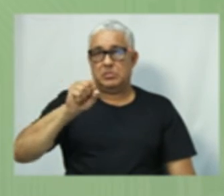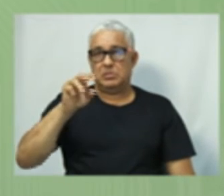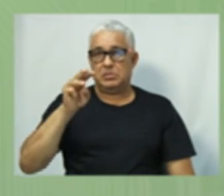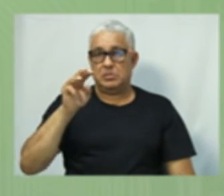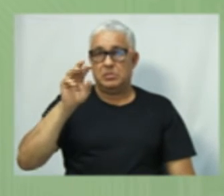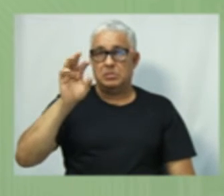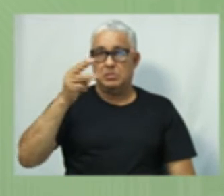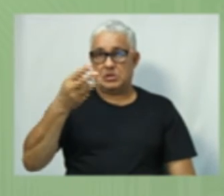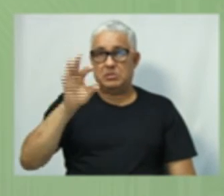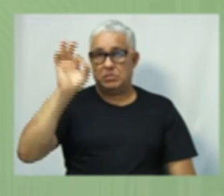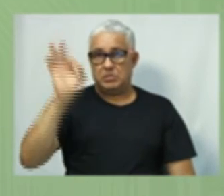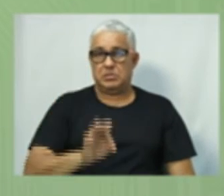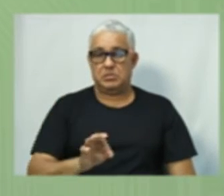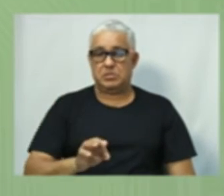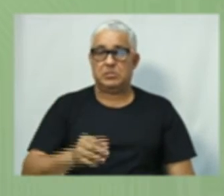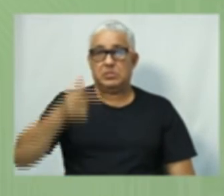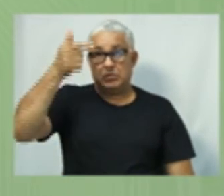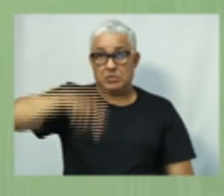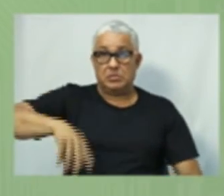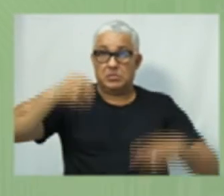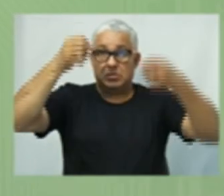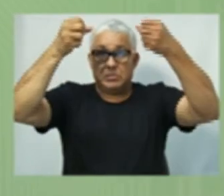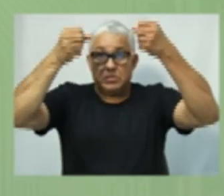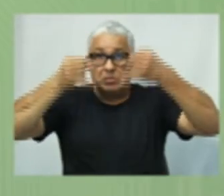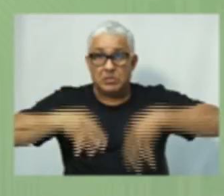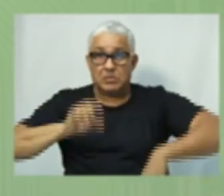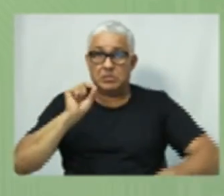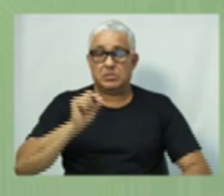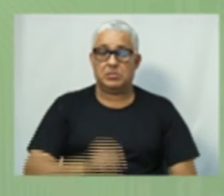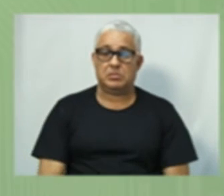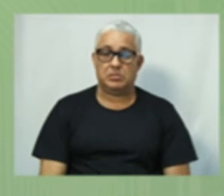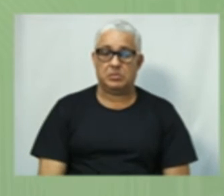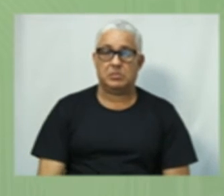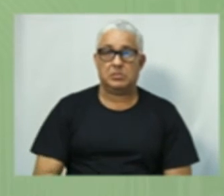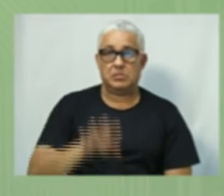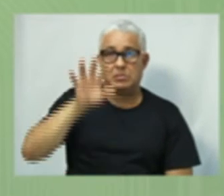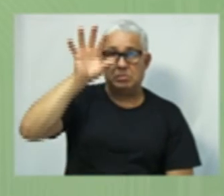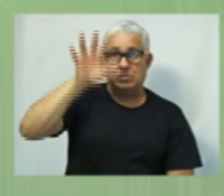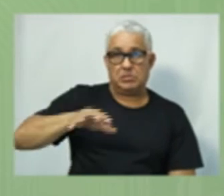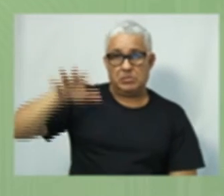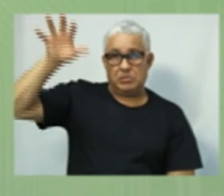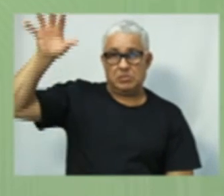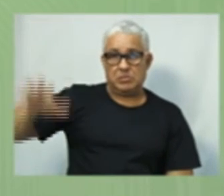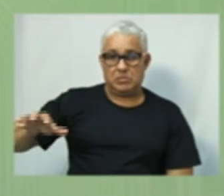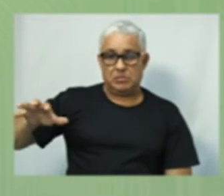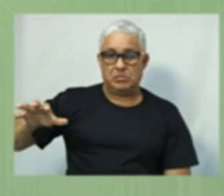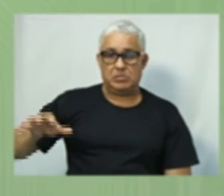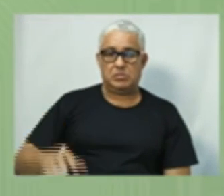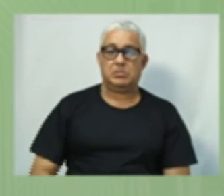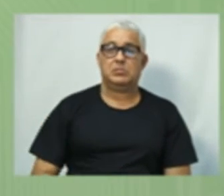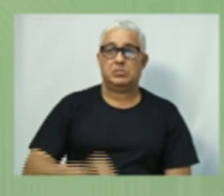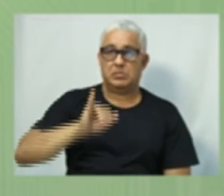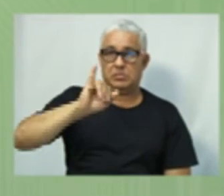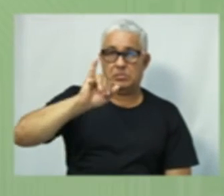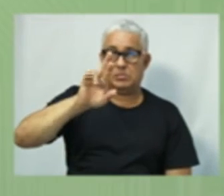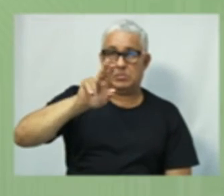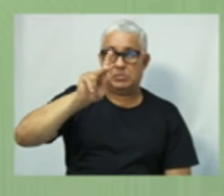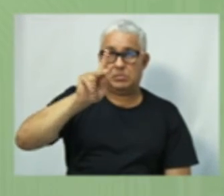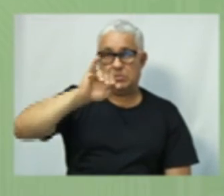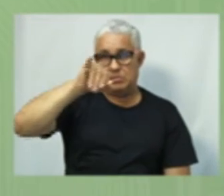vou explicar de novo quem? Eu vou explicar de novo essa rapaziada aqui, ó, que é o